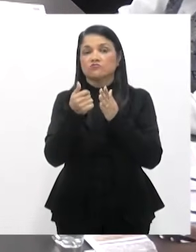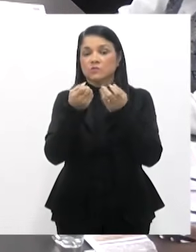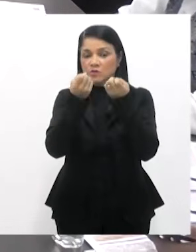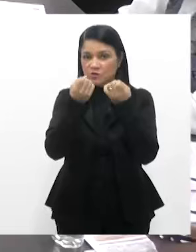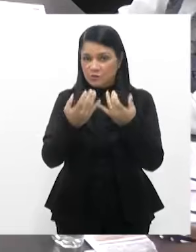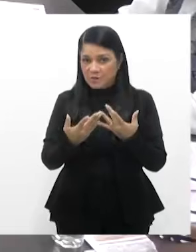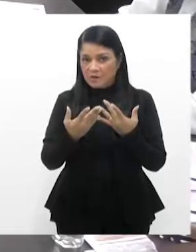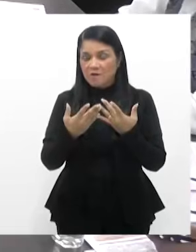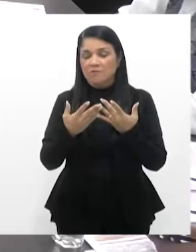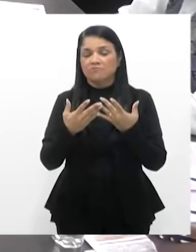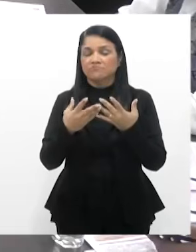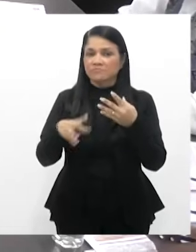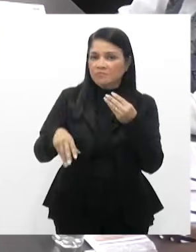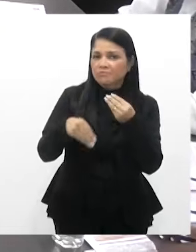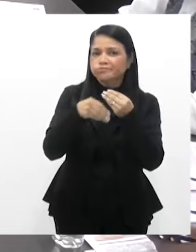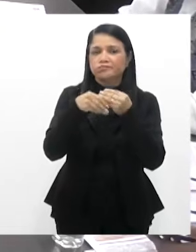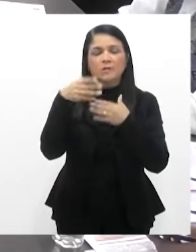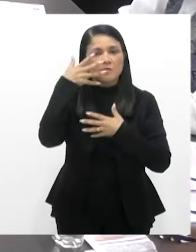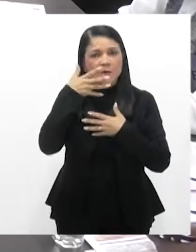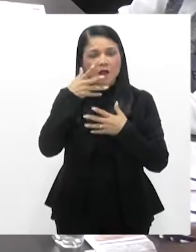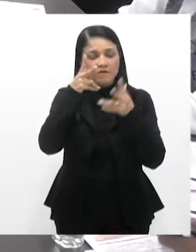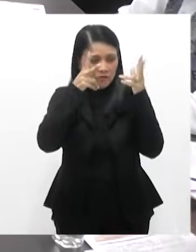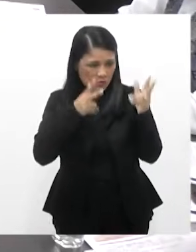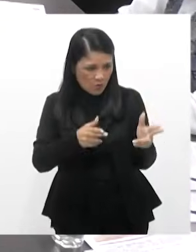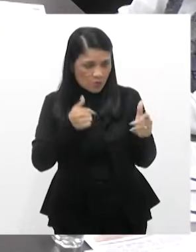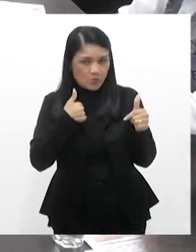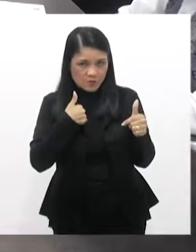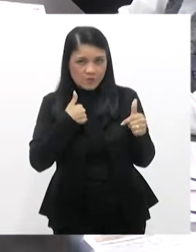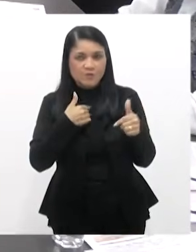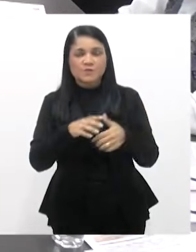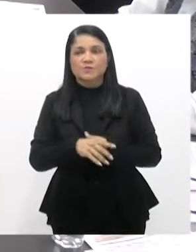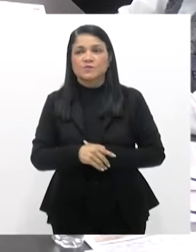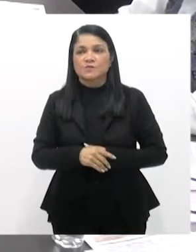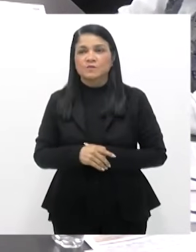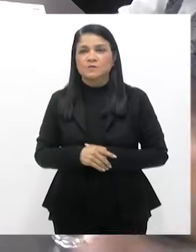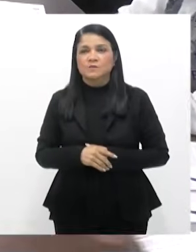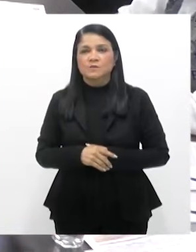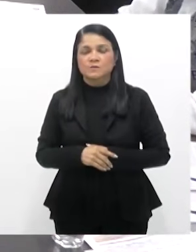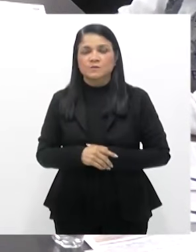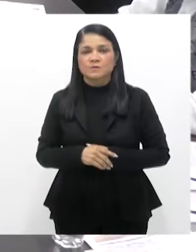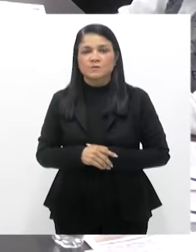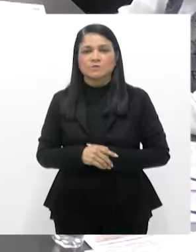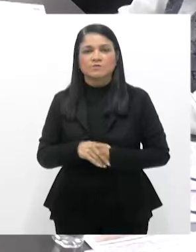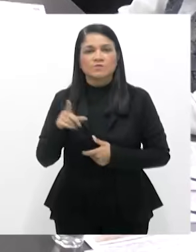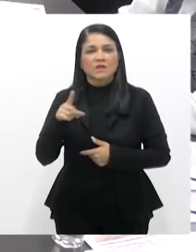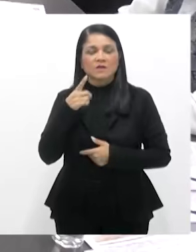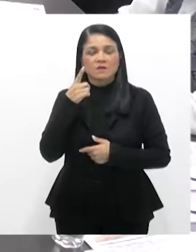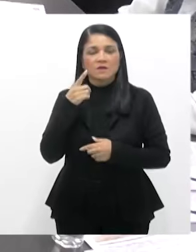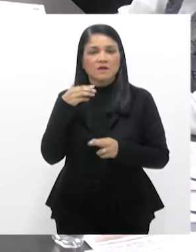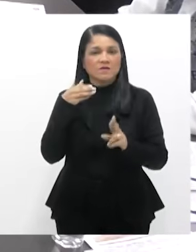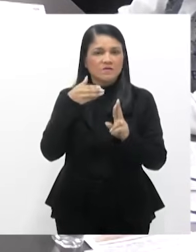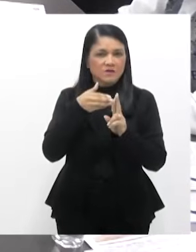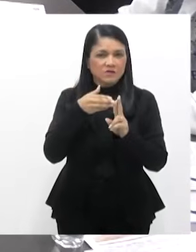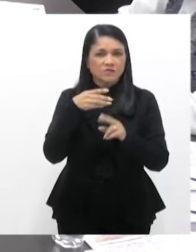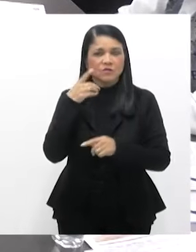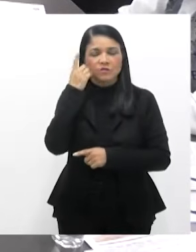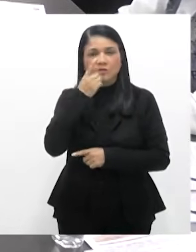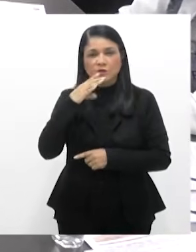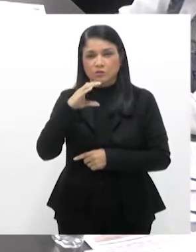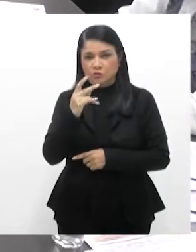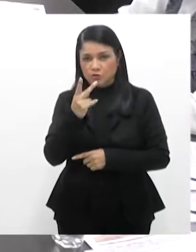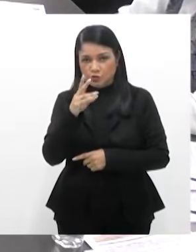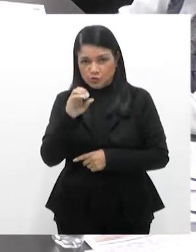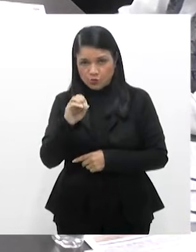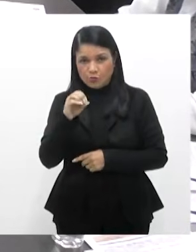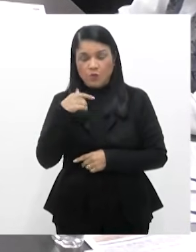as palavras de Vossa Excelência e fazê-las como minhas. Em relação ao deputado Chico Machado, um amigo querido de todos nós, mas, no meu